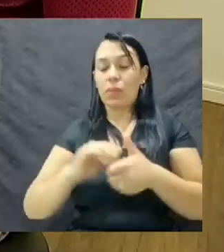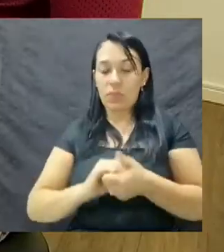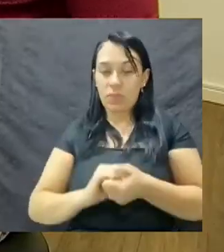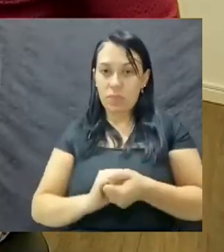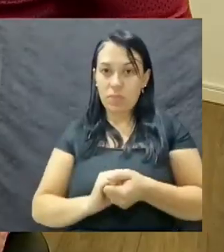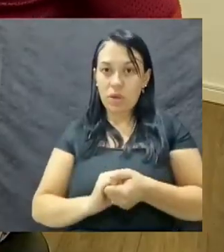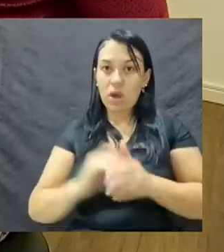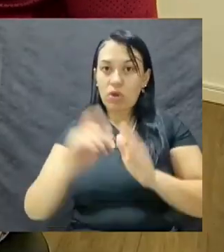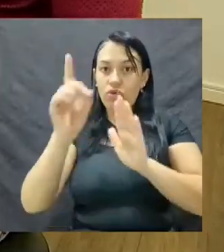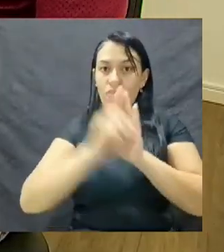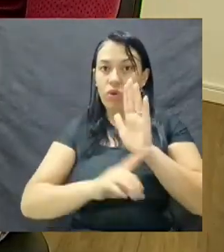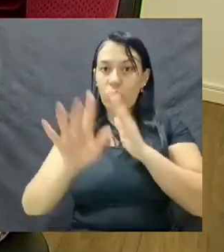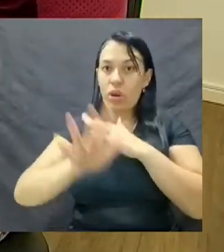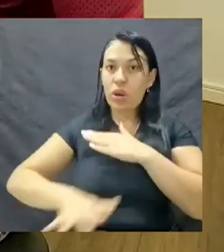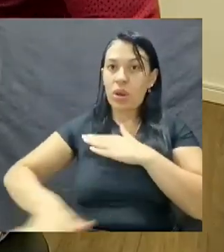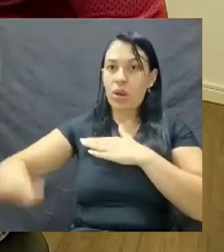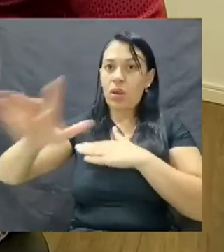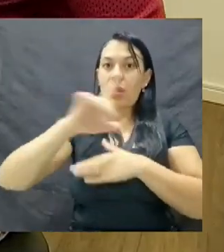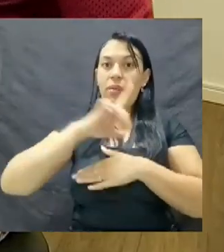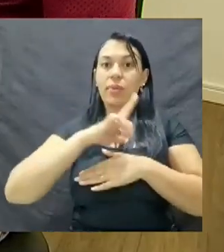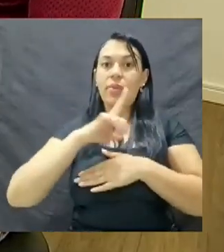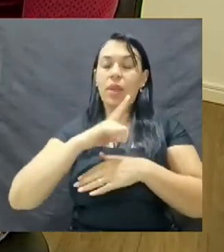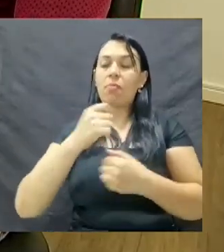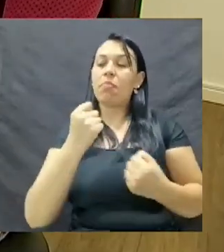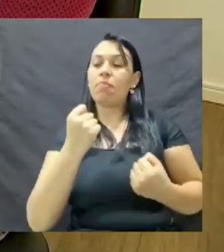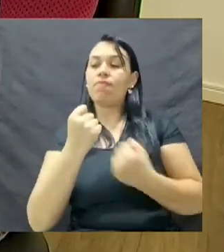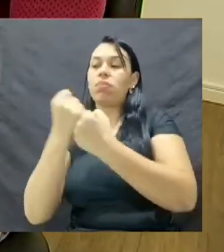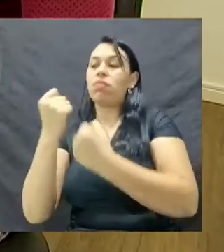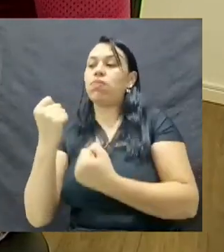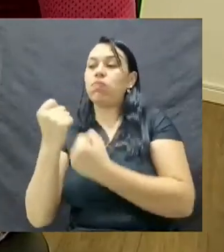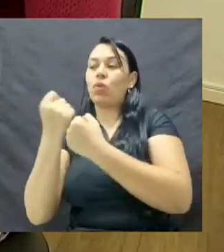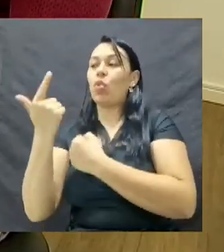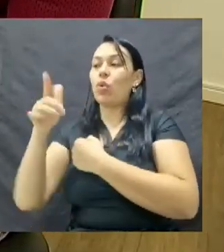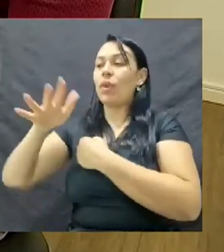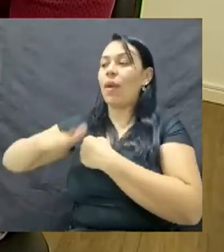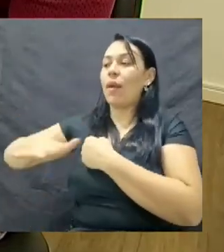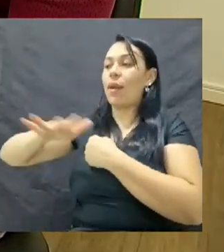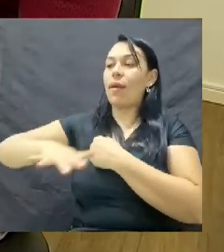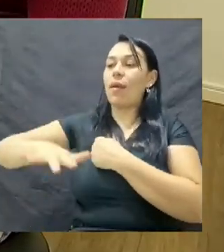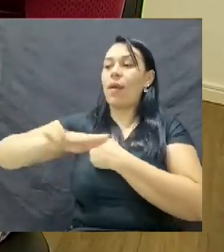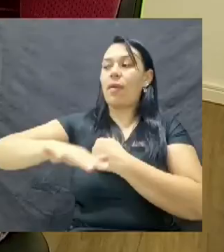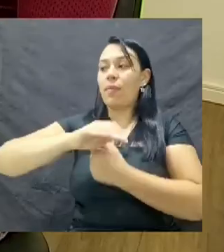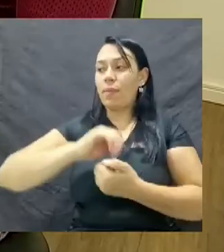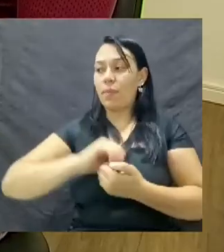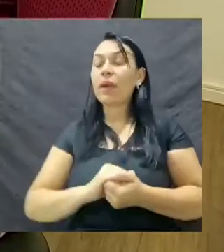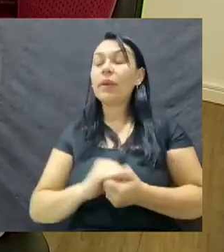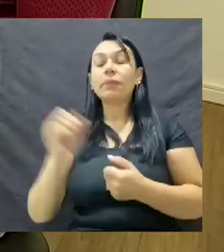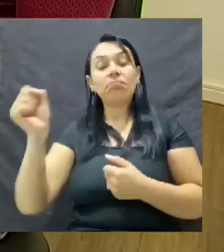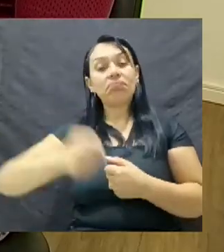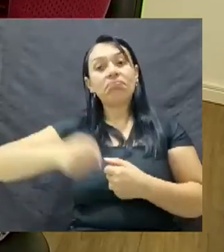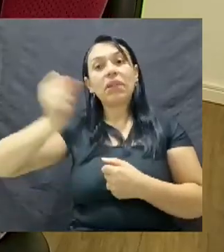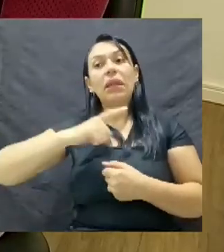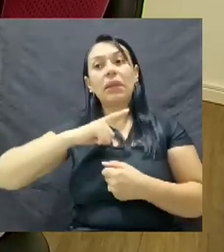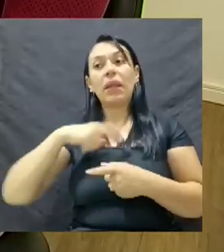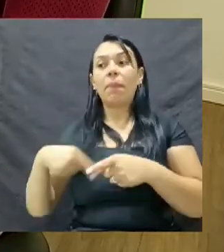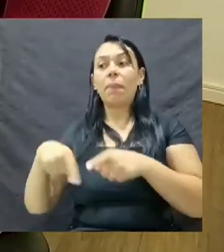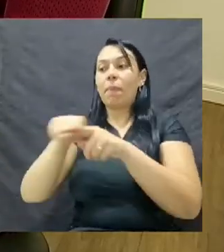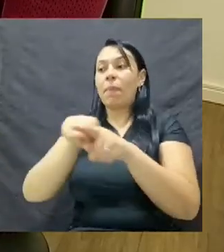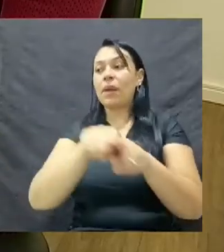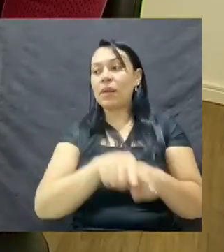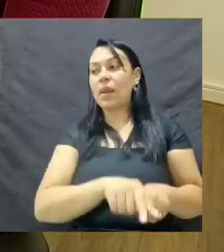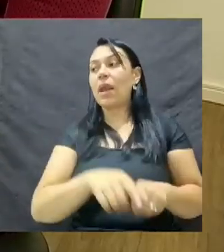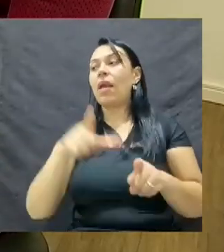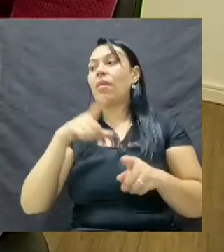vocês têm um grande suporte, né, dos outros setores também, né? Sim, a gente tem uma grande parceria. Tem setores que não estão vinculados,